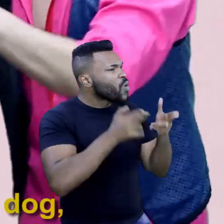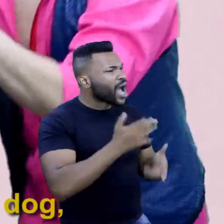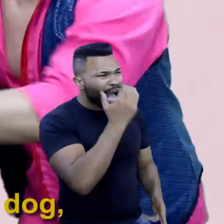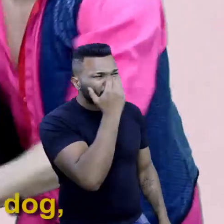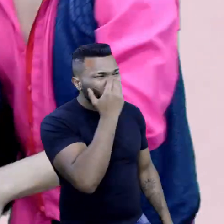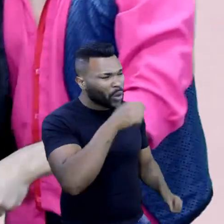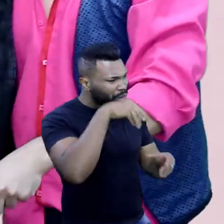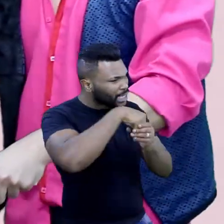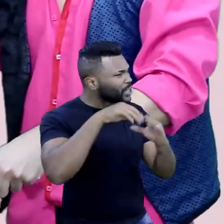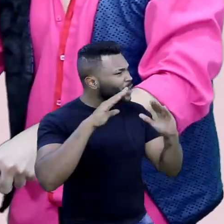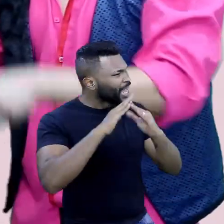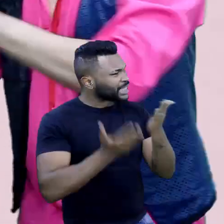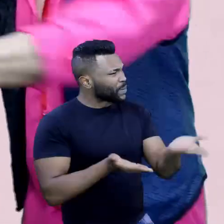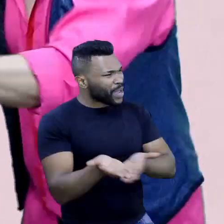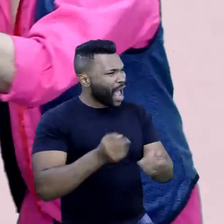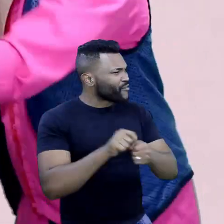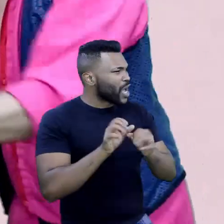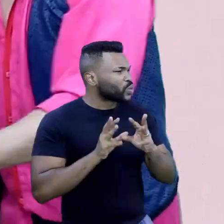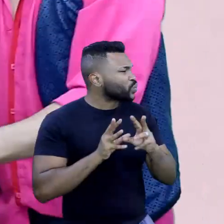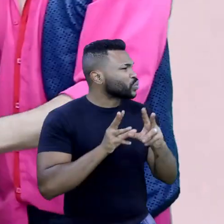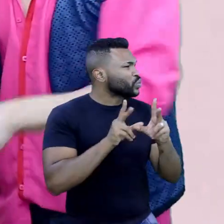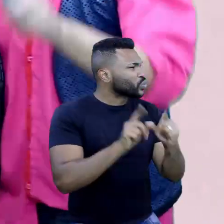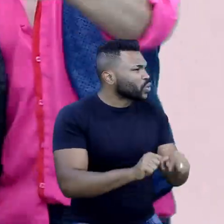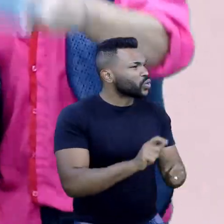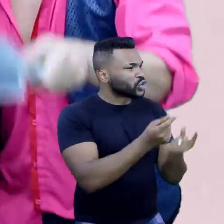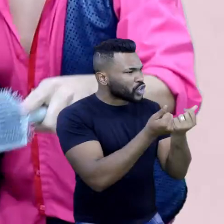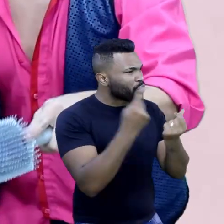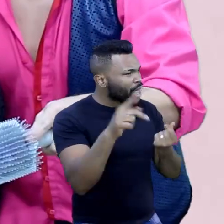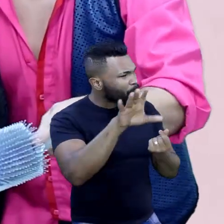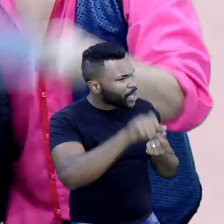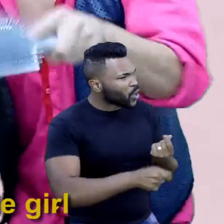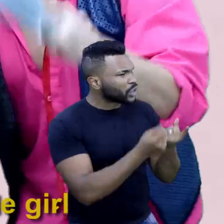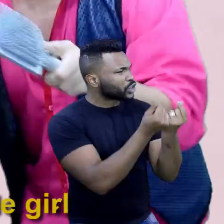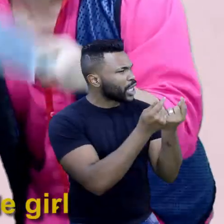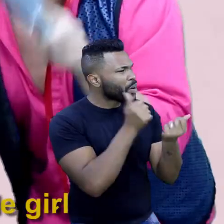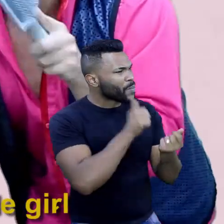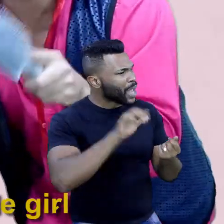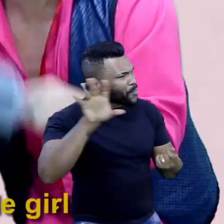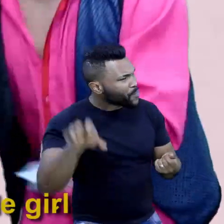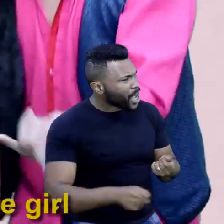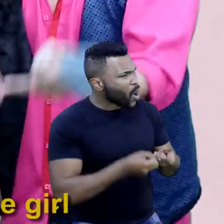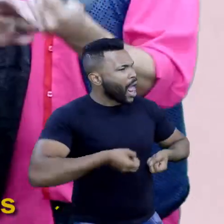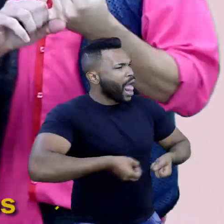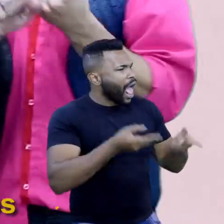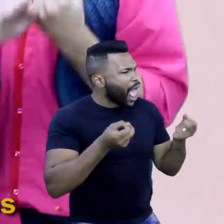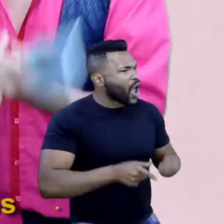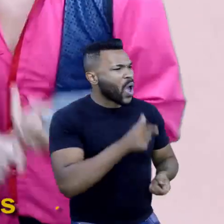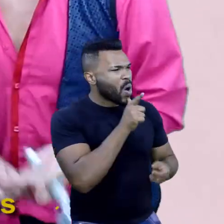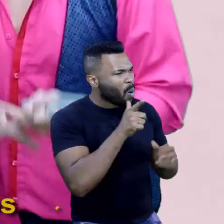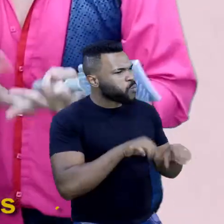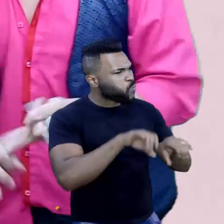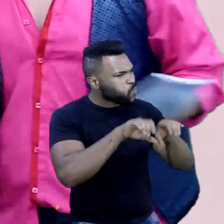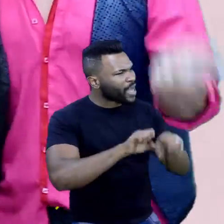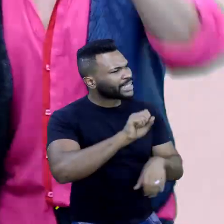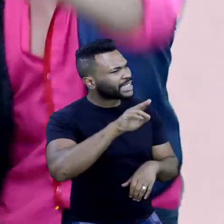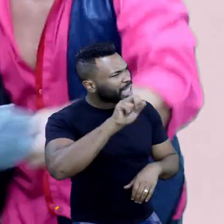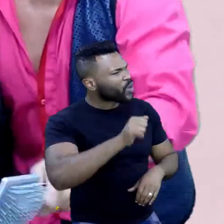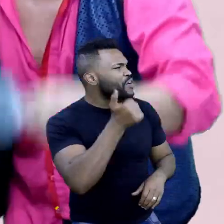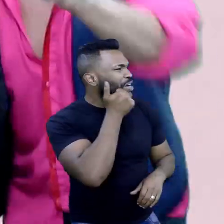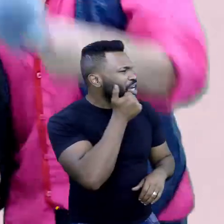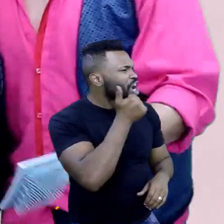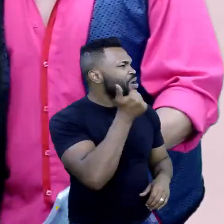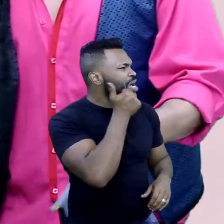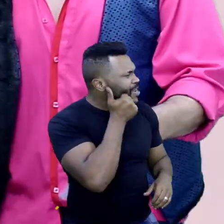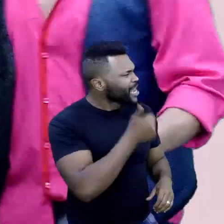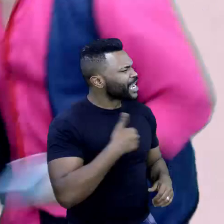igual uma cachorra dentro dessa casa. Empregada, faz tudo. Pegou a herança dela, pegou a herança dessa menininha aí, ó. Gastou tudo em consolo, na sauna.